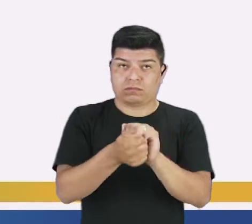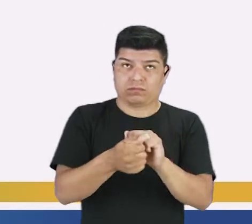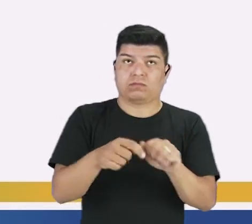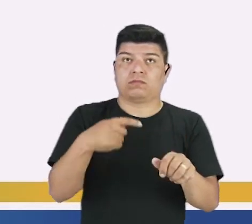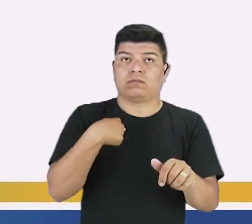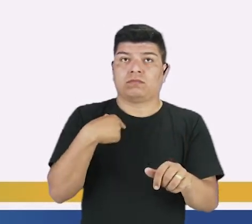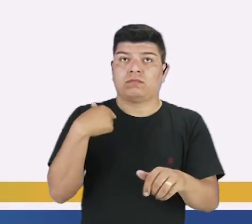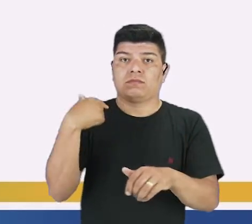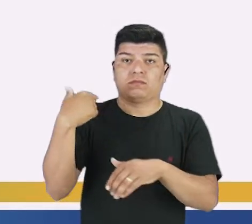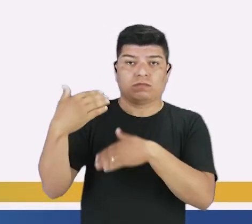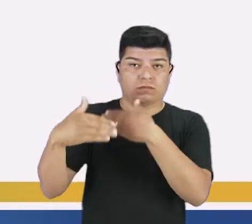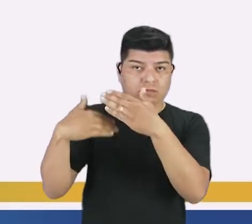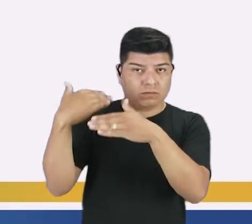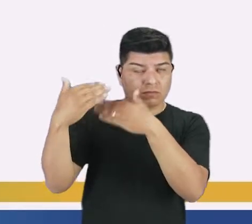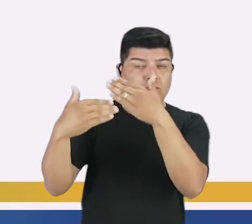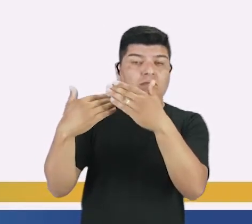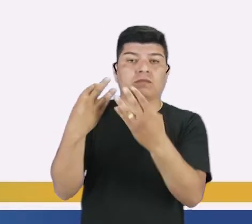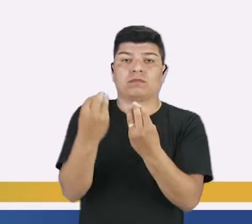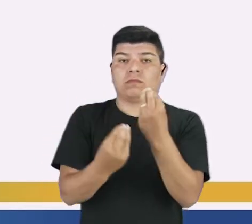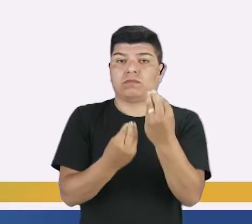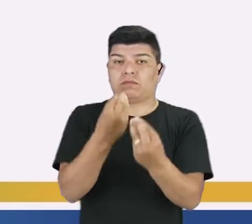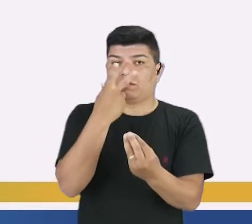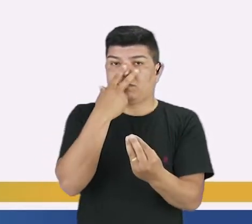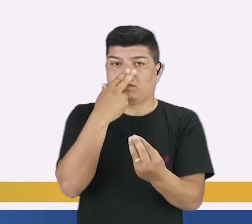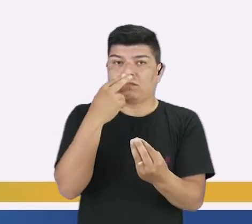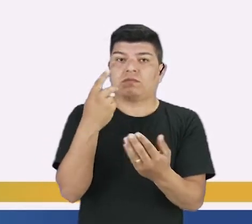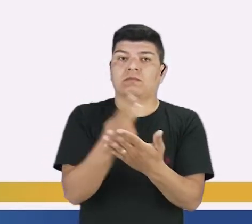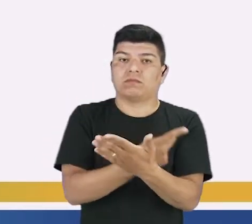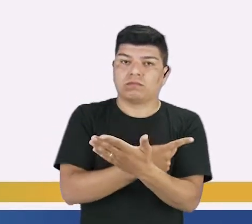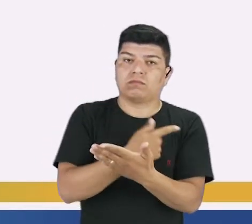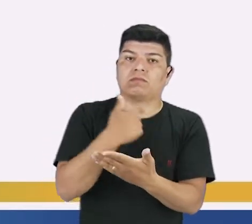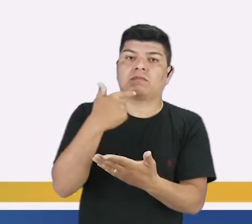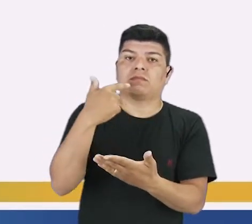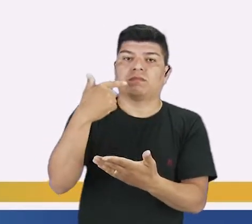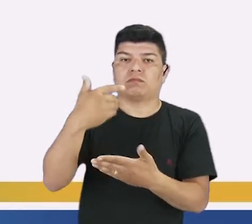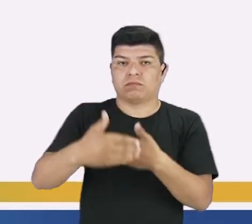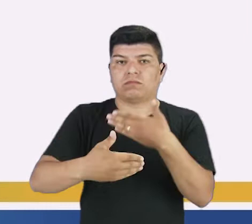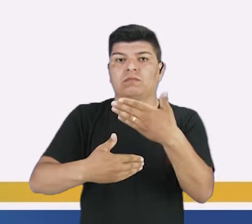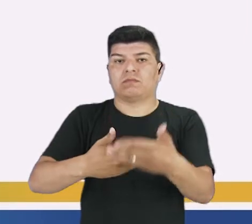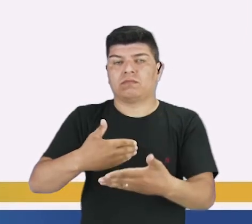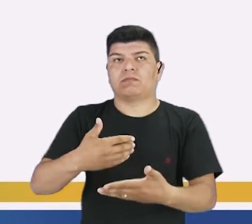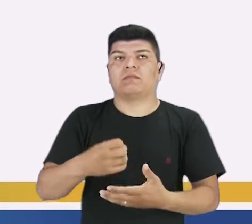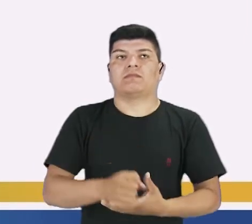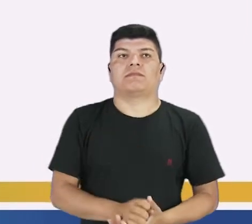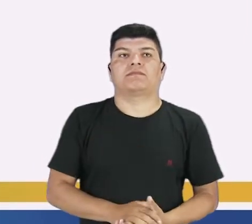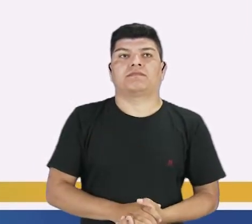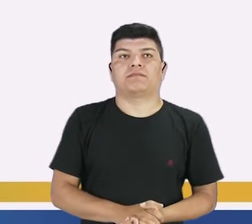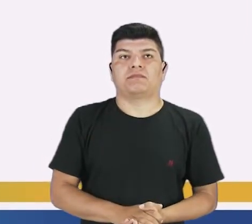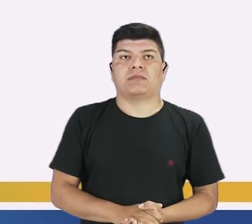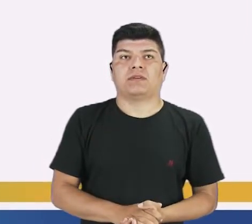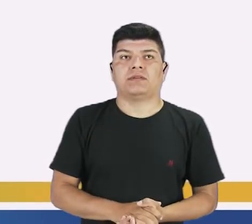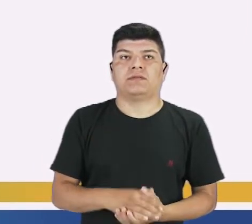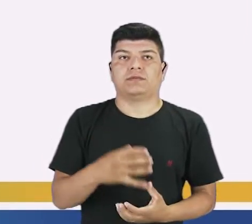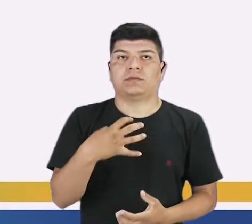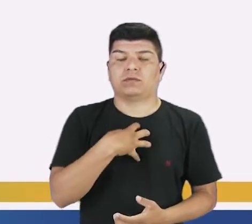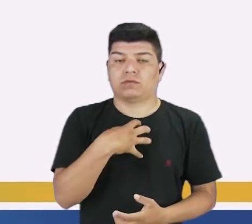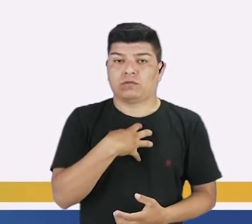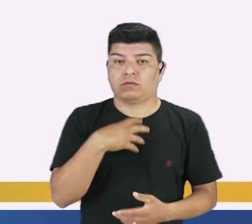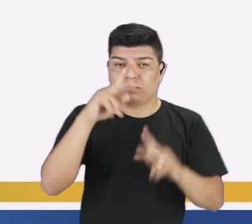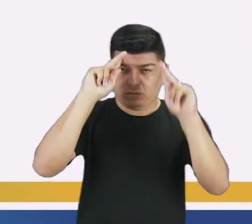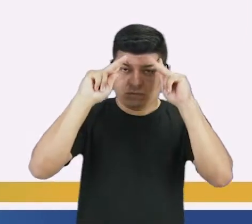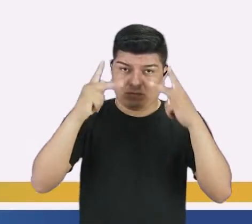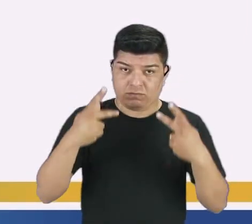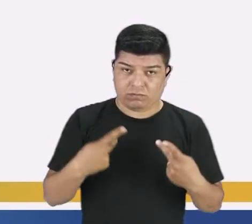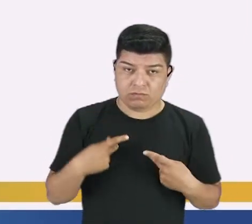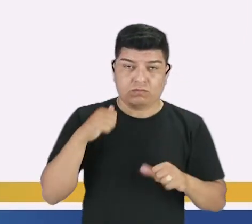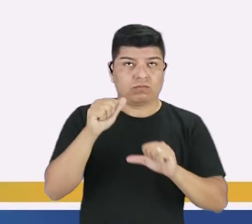se superam, como se fosse um ciclo, um da vez ao outro, tá? Que o comportamento humano